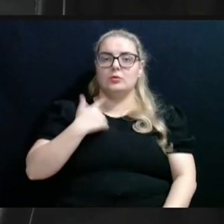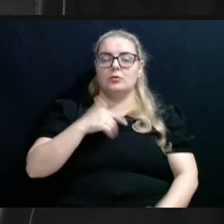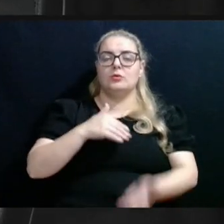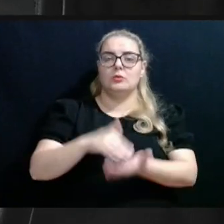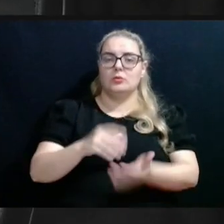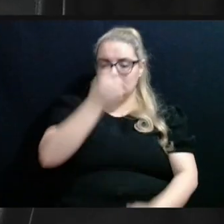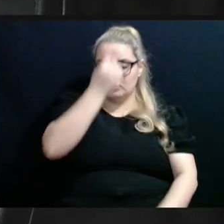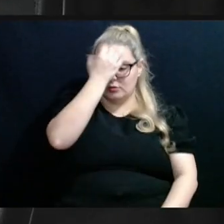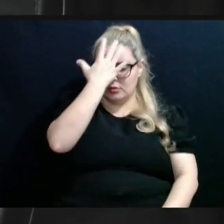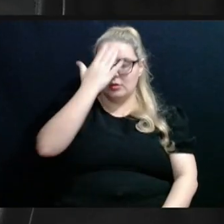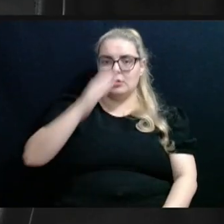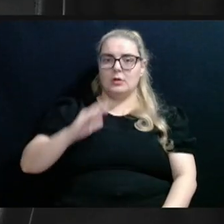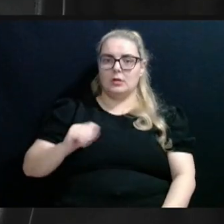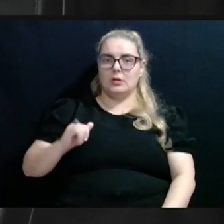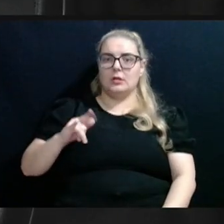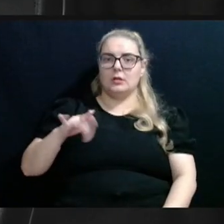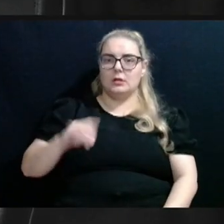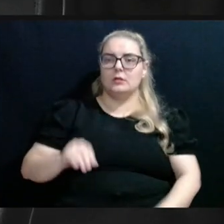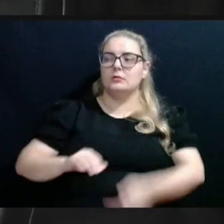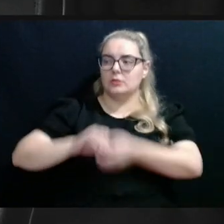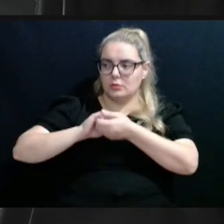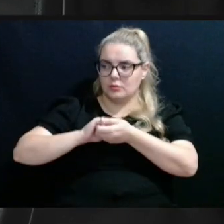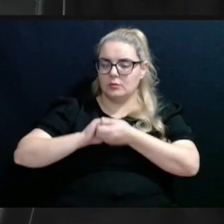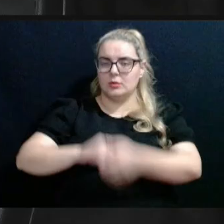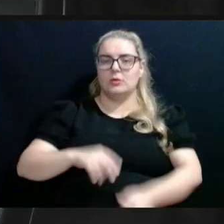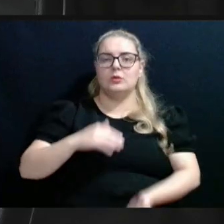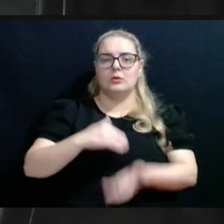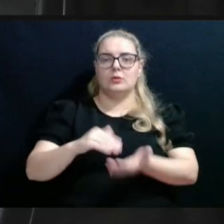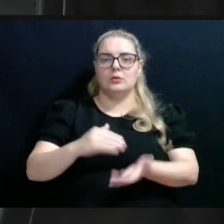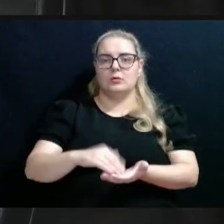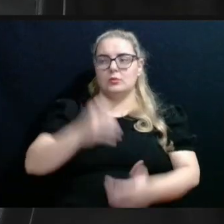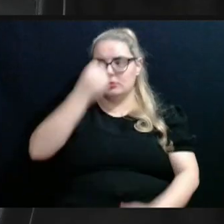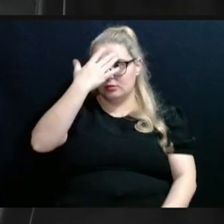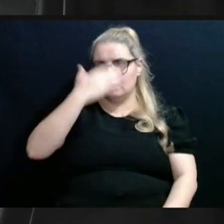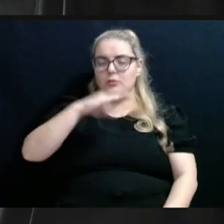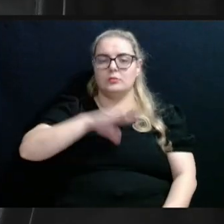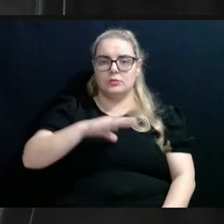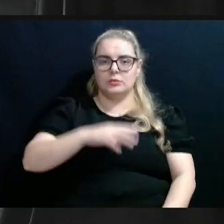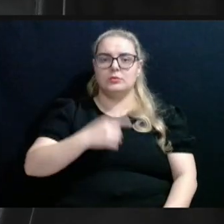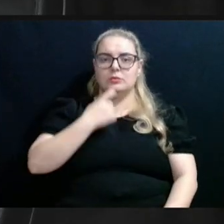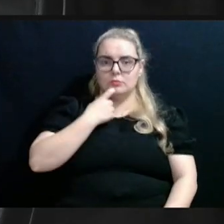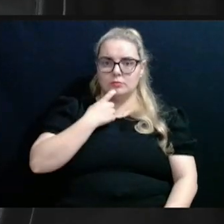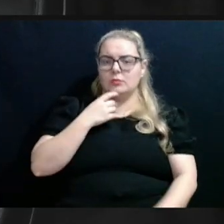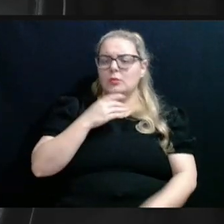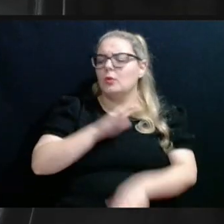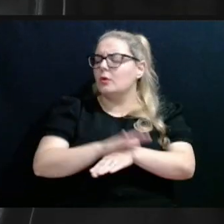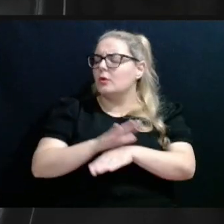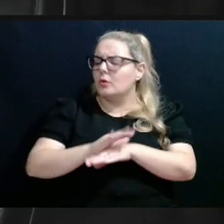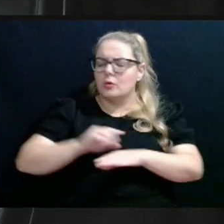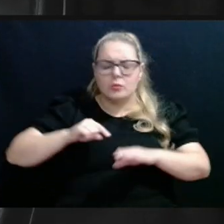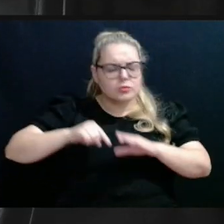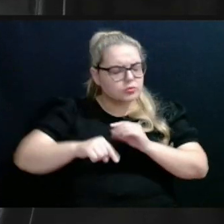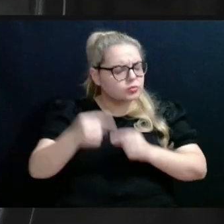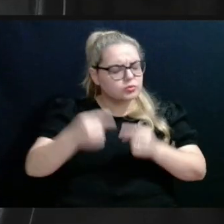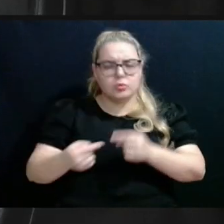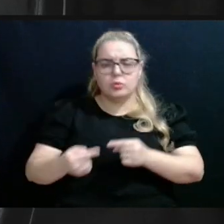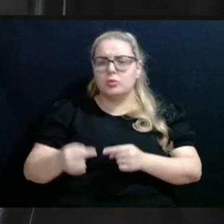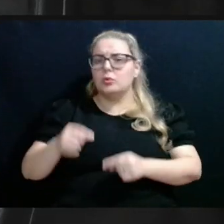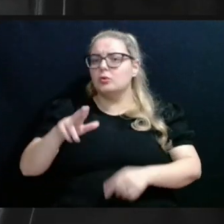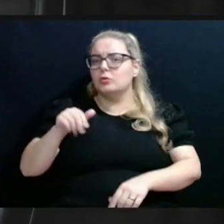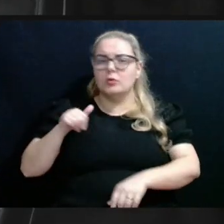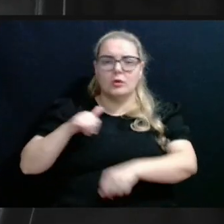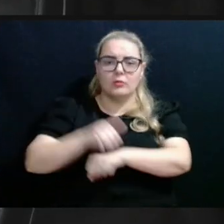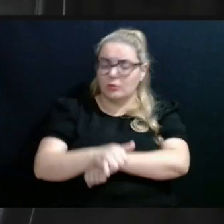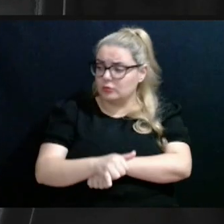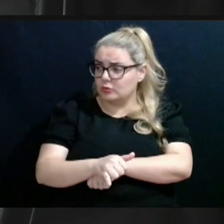quero cumprimentar aqui o nosso secretário de Finanças do município, o secretário Caiado, contribuiu muito com esse debate, não faltou em nenhuma reunião, ele esteve